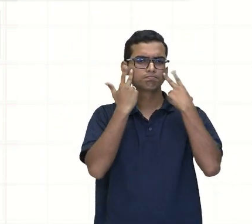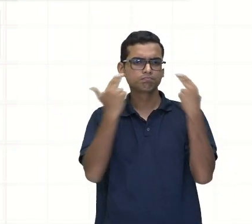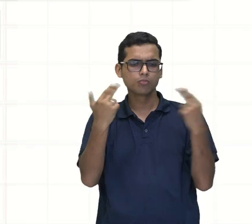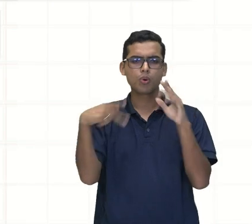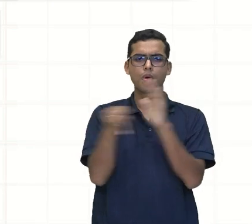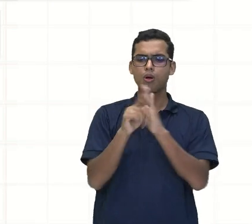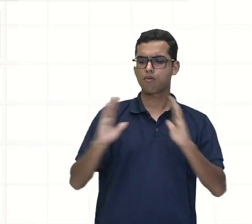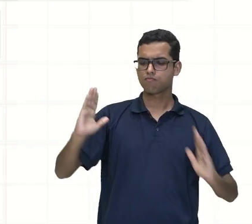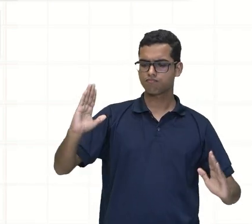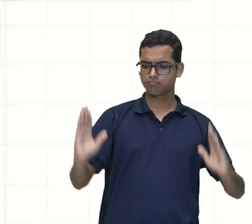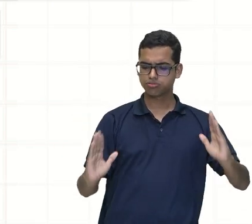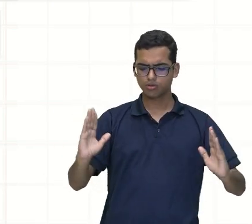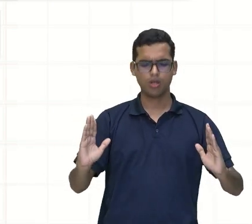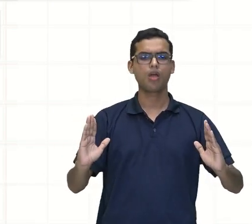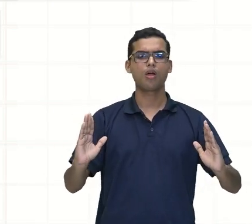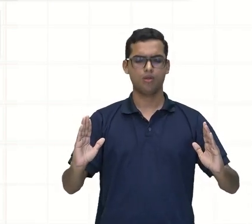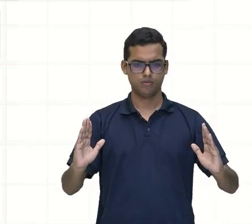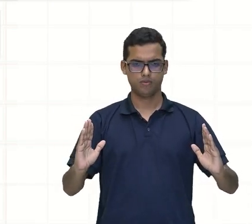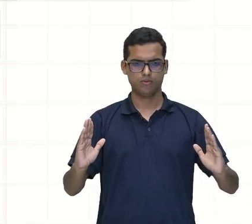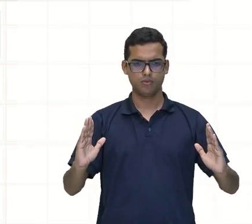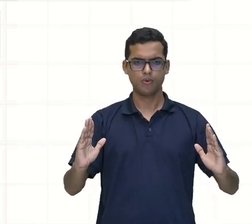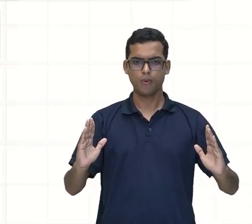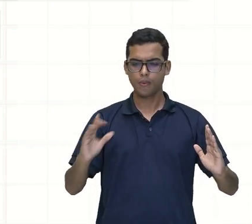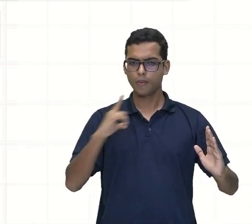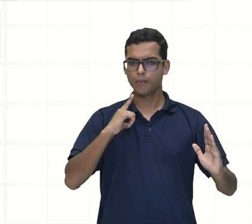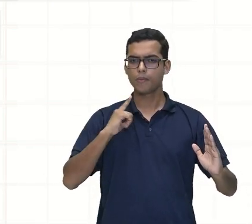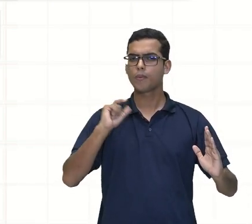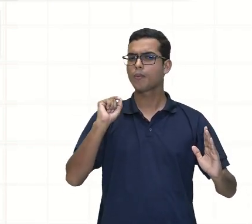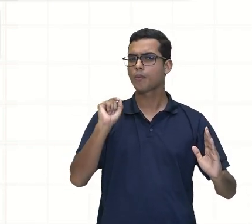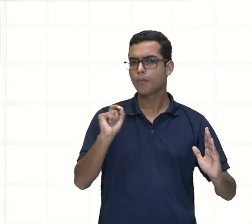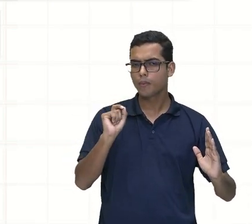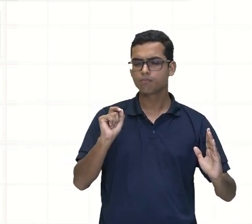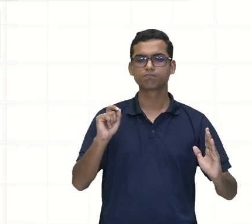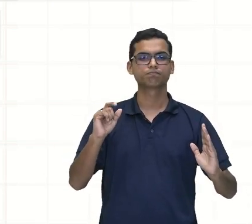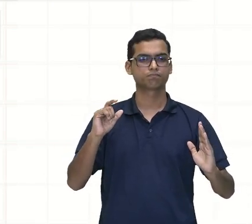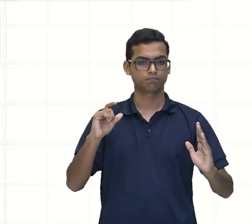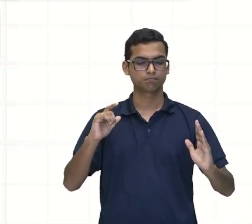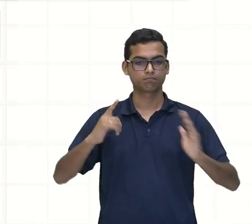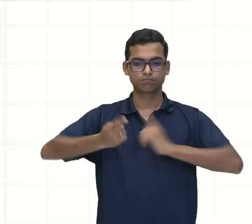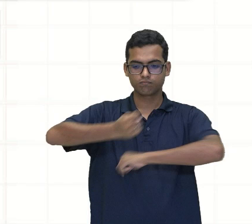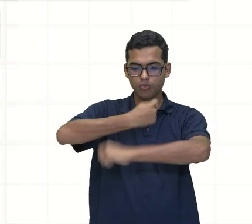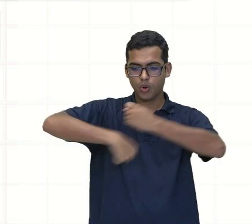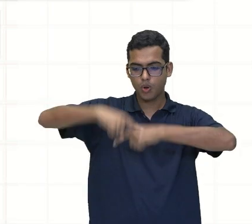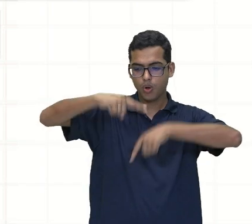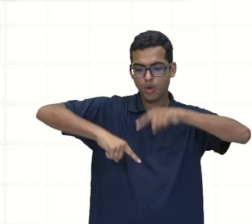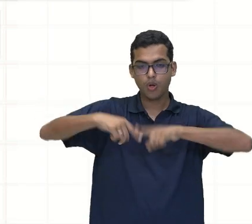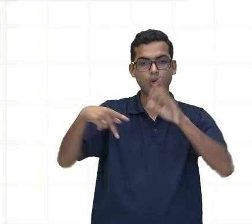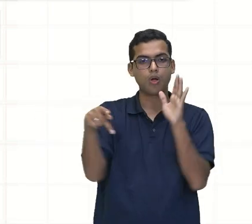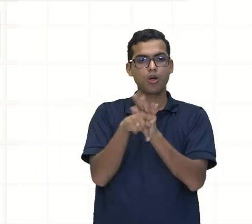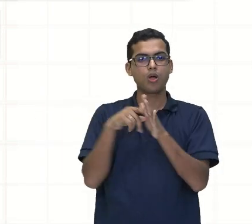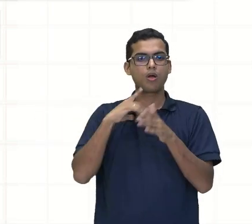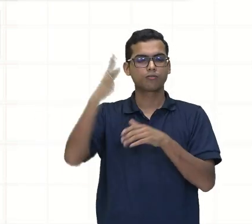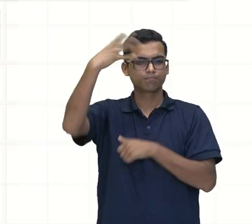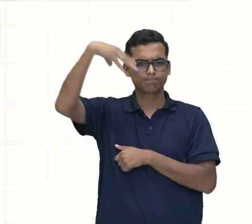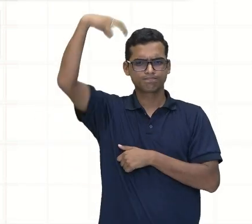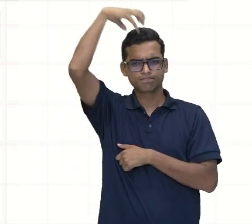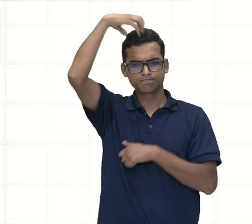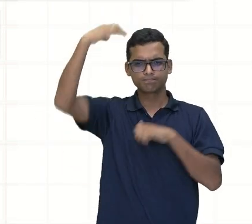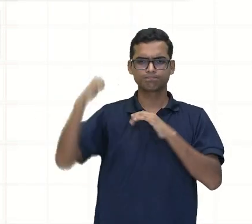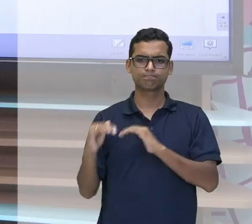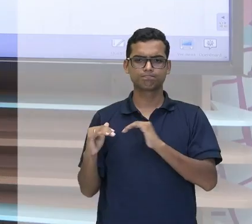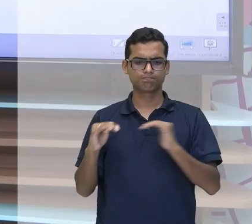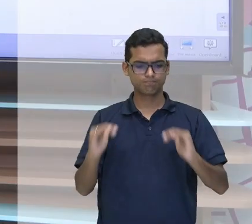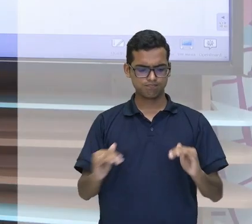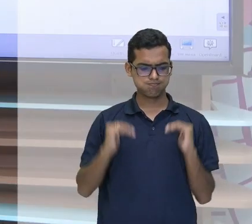a gente ter as monarquias absolutas. E, professor, o que eram essas monarquias absolutas?